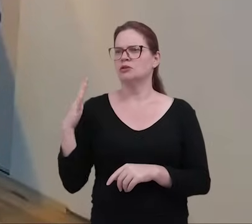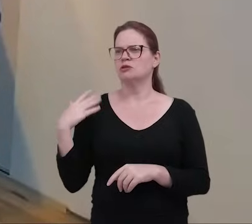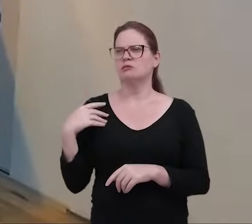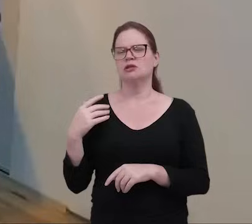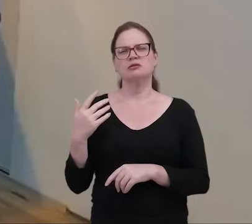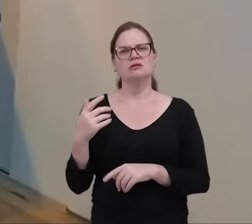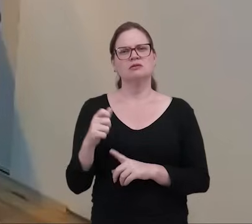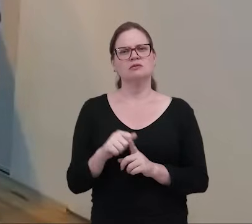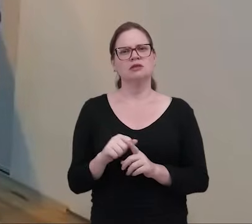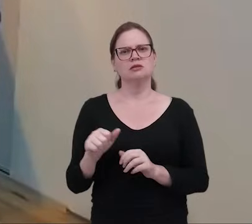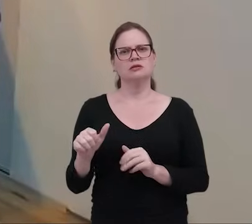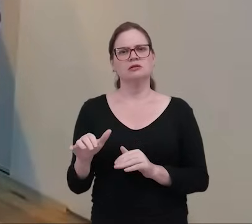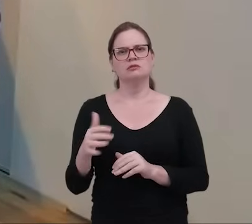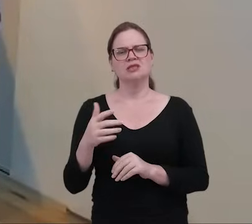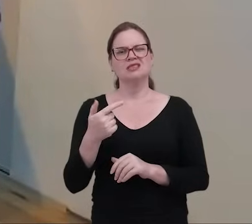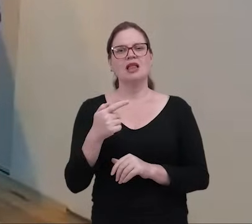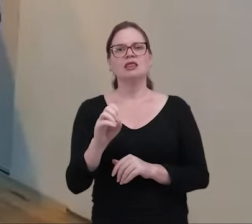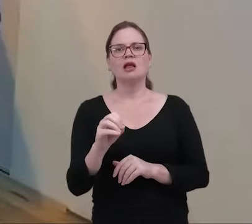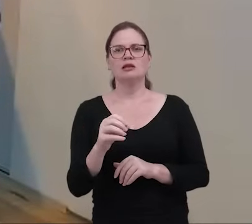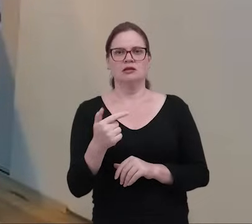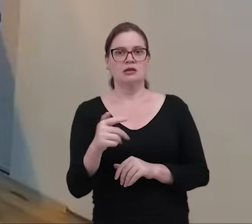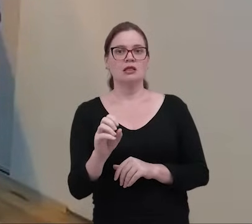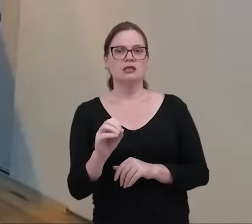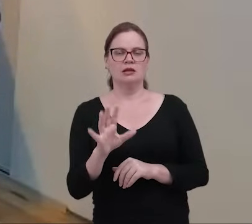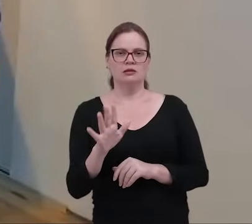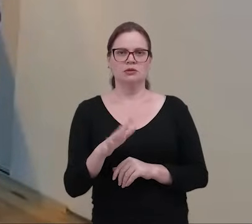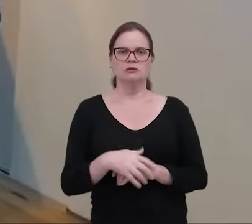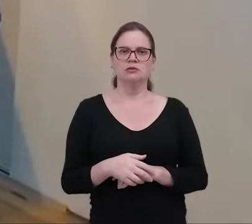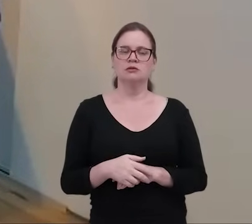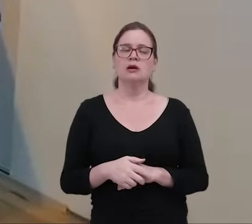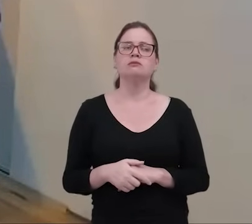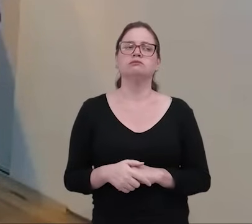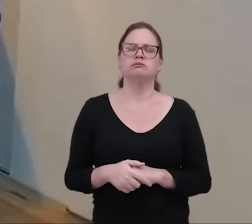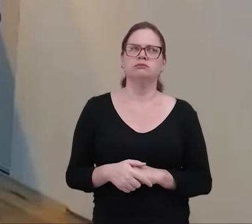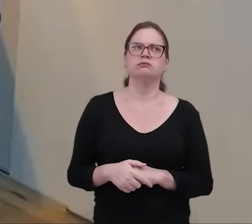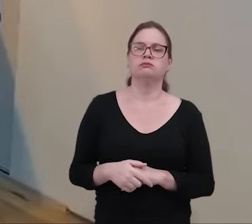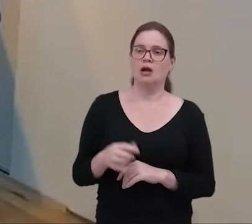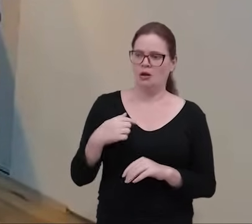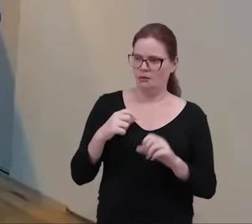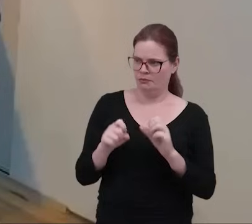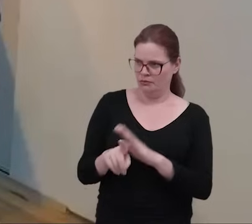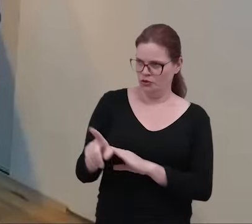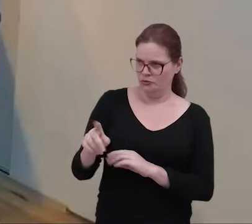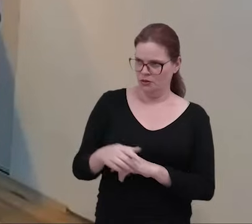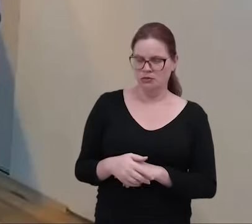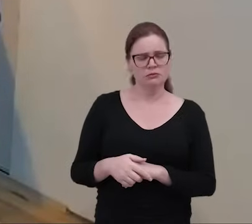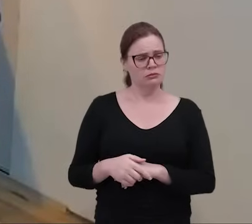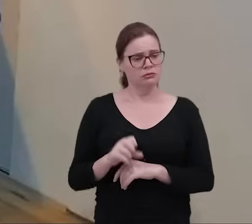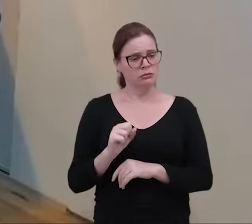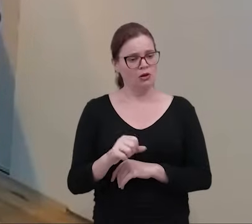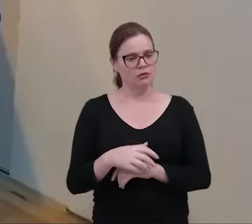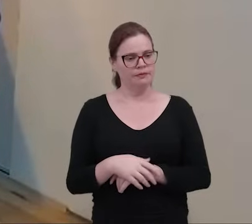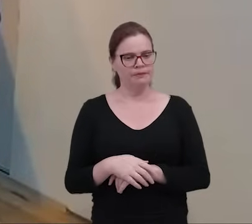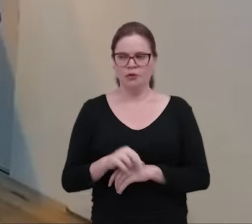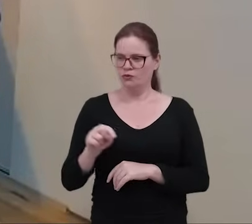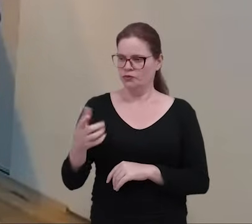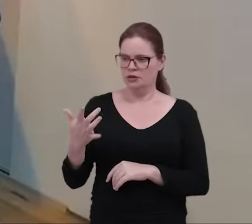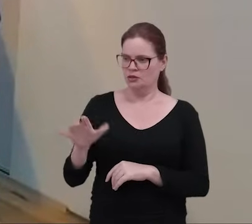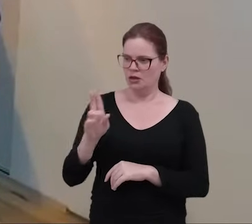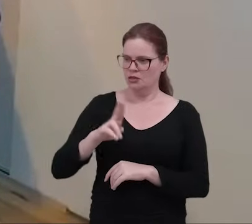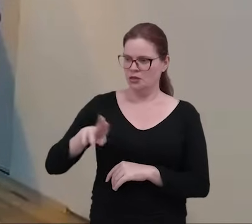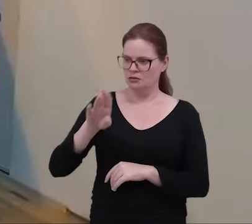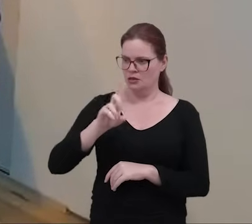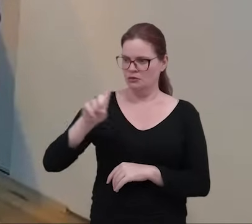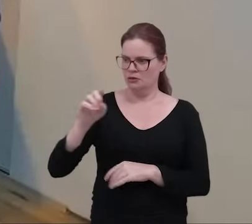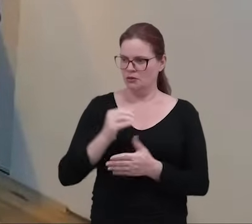uns 70 mais ou menos, né? Mais ou menos isso. Aí ele falou assim, bom, então posso fazer uma pergunta? Eu falei, pode. Isso quer dizer que você não